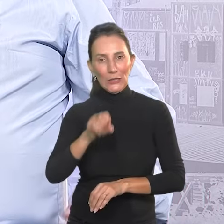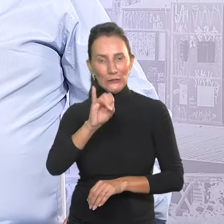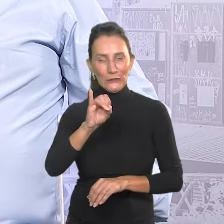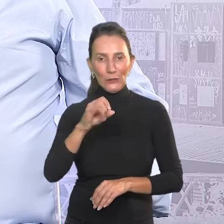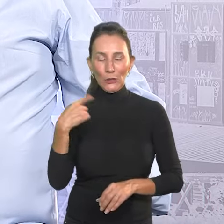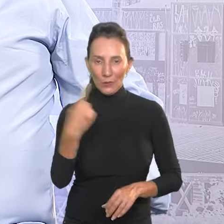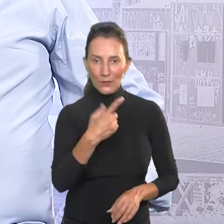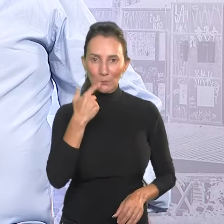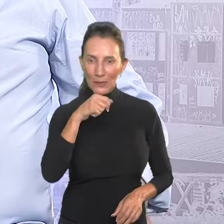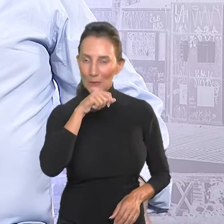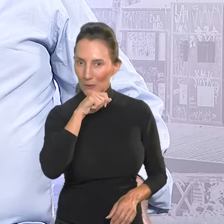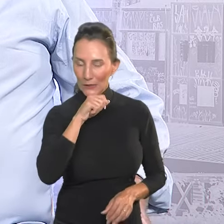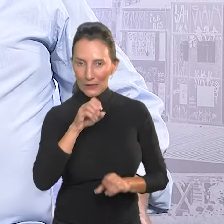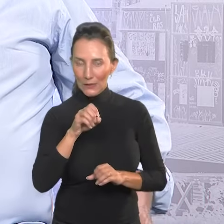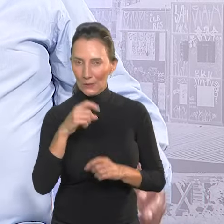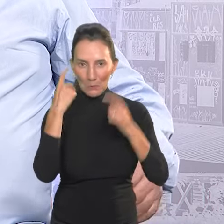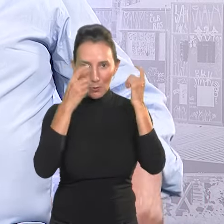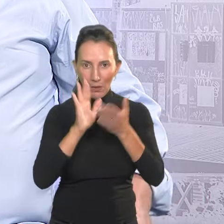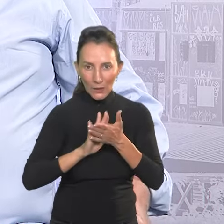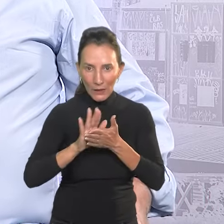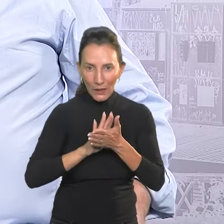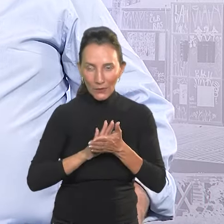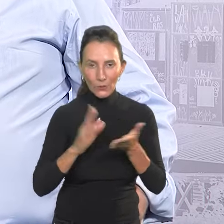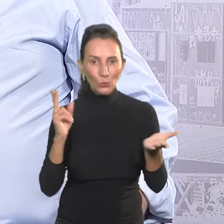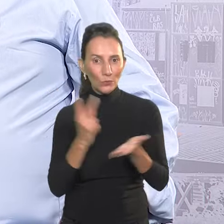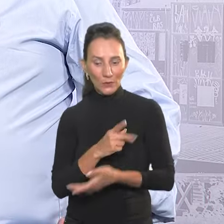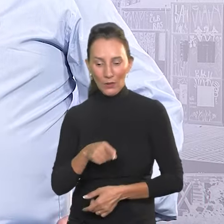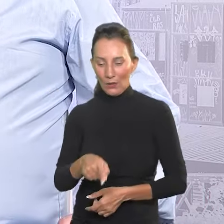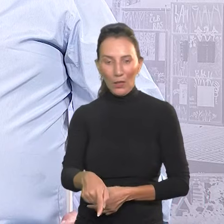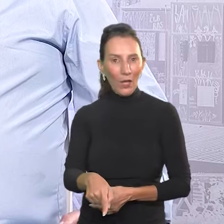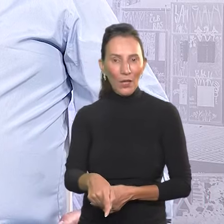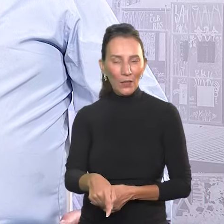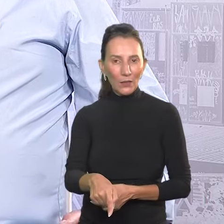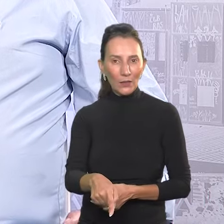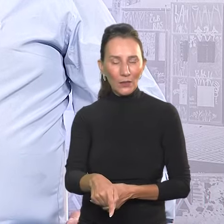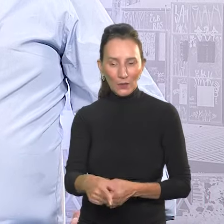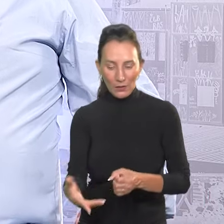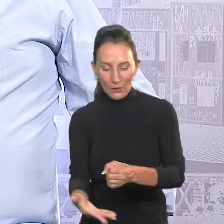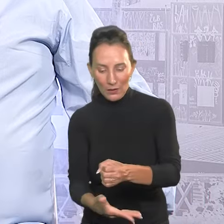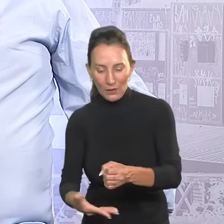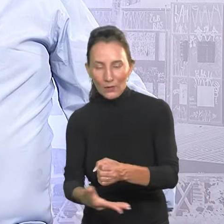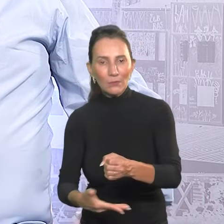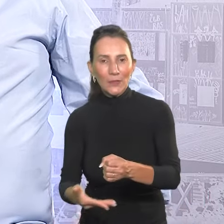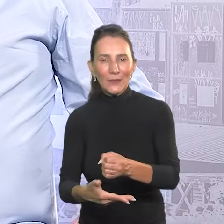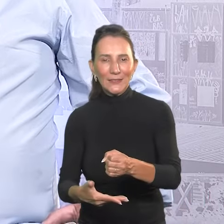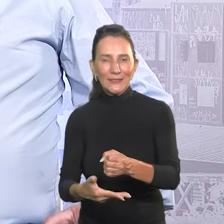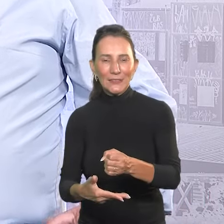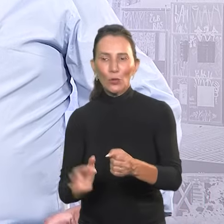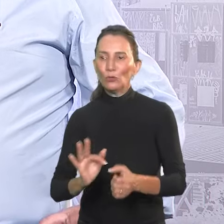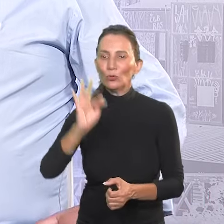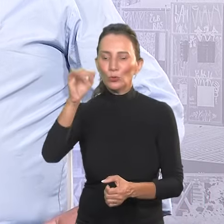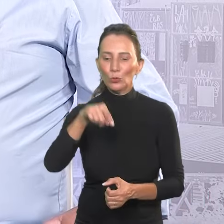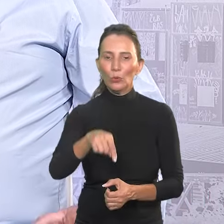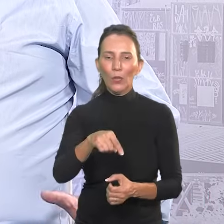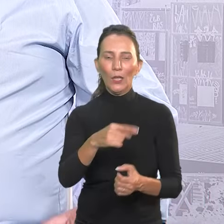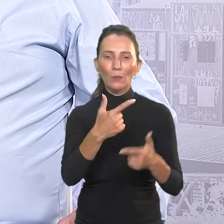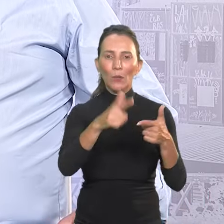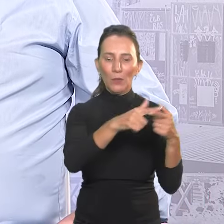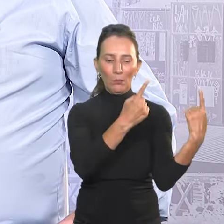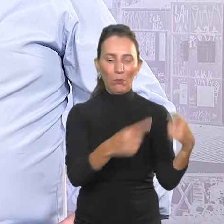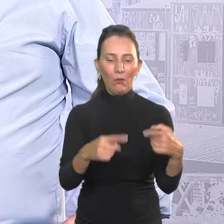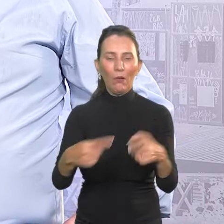não se preocupar com essa estrutura, o que que ela vai gerar? Ela não vai ter o alicerce para vencer as batalhas que